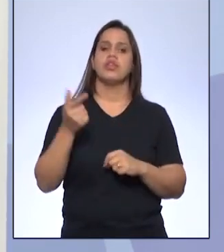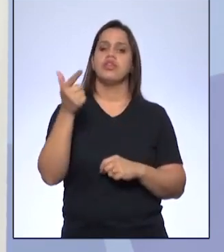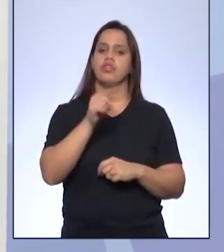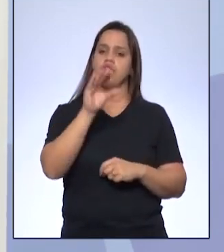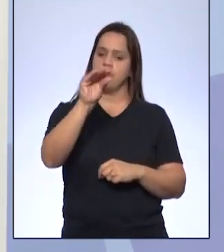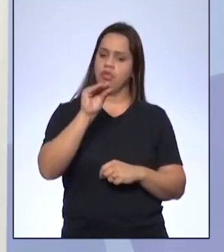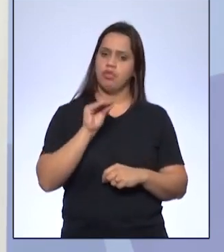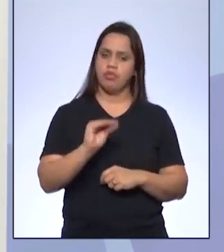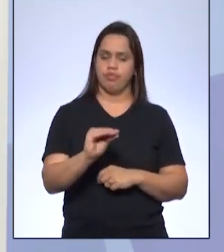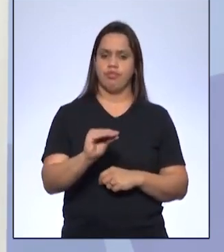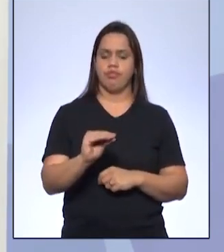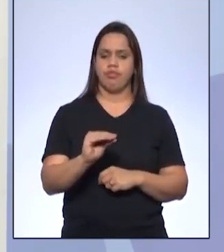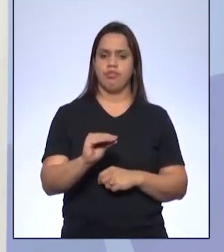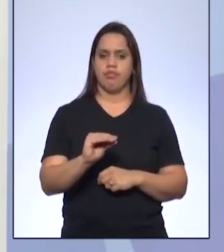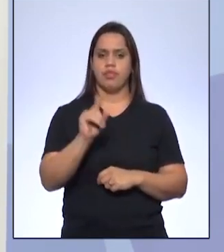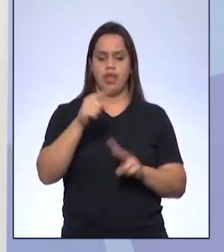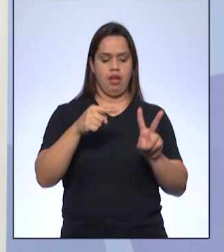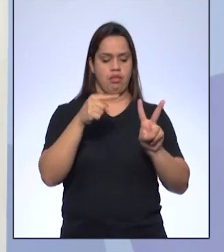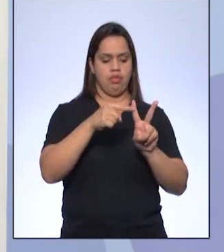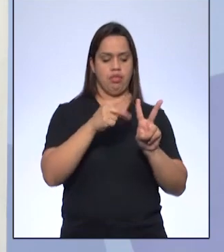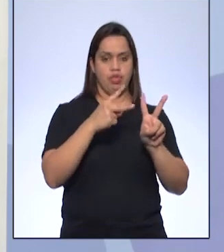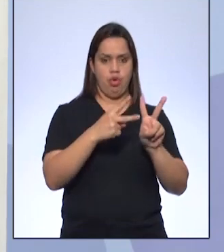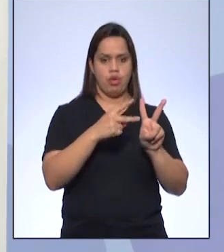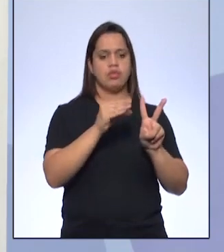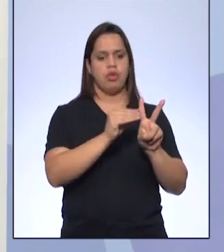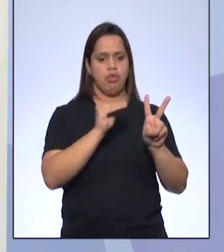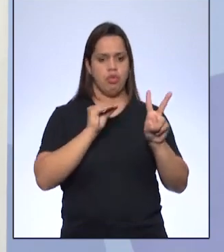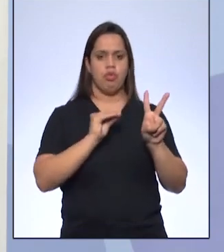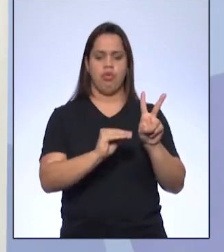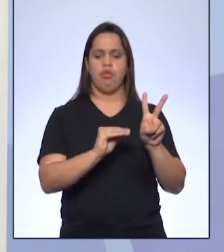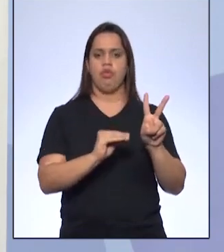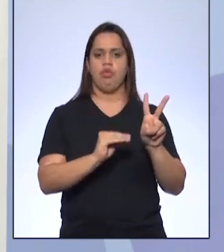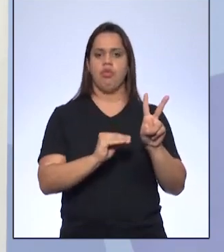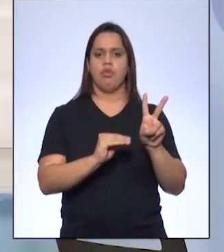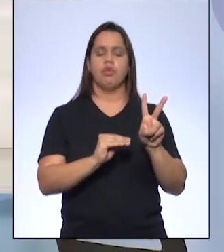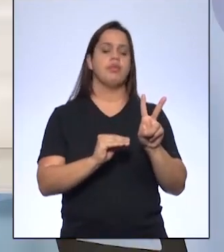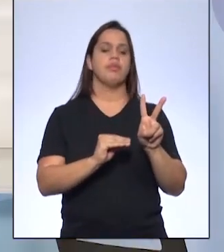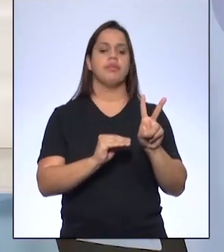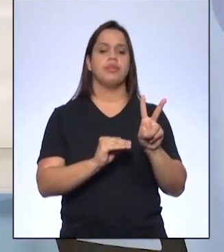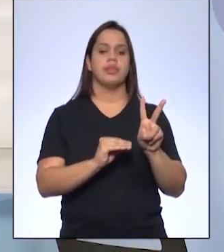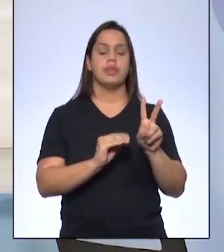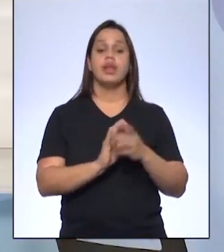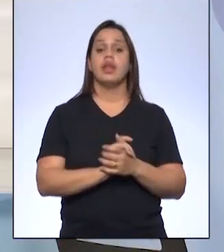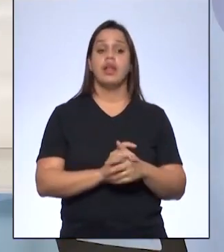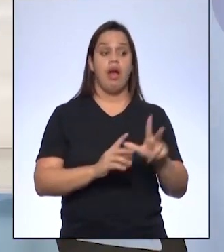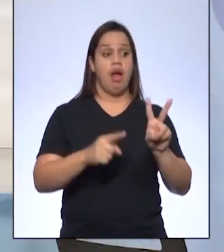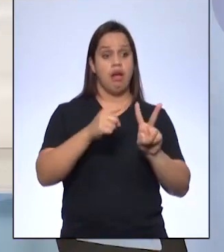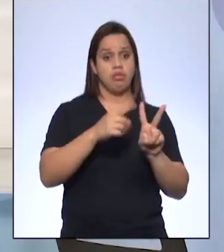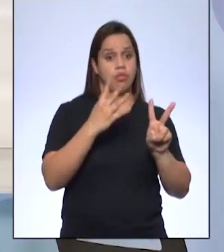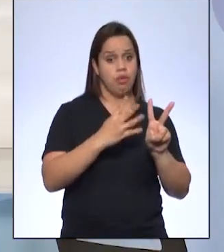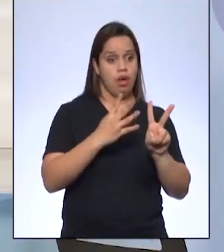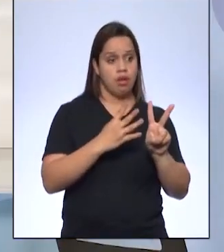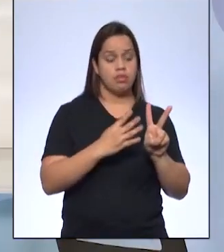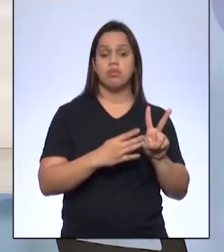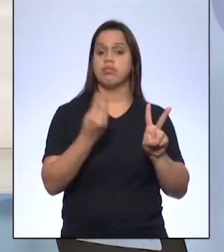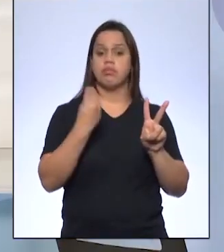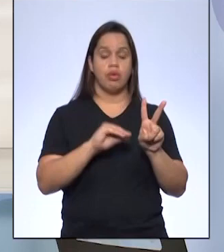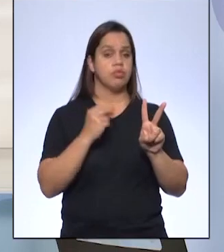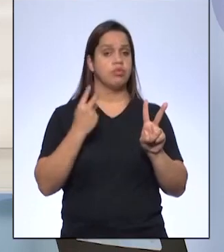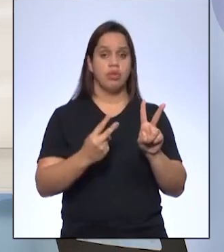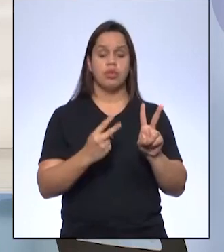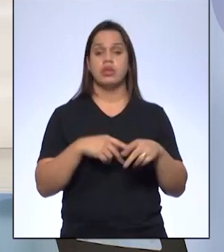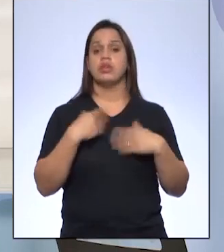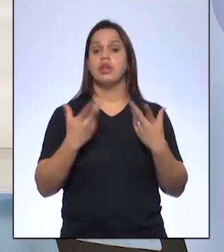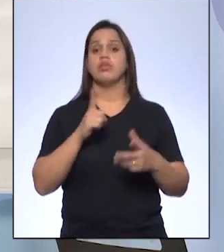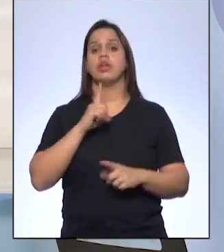o radicando, que é aquilo que a gente falou. 2 elevado ao quadrado, 4. Raiz quadrada de 4, 2. Então,